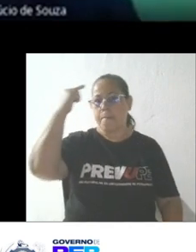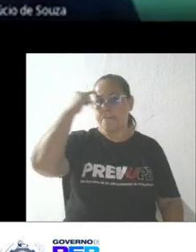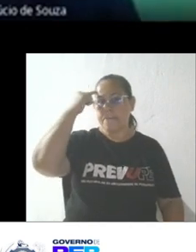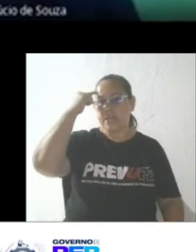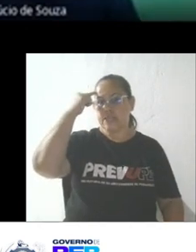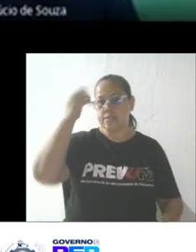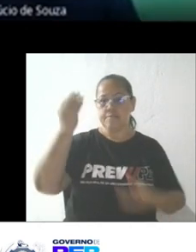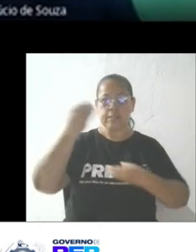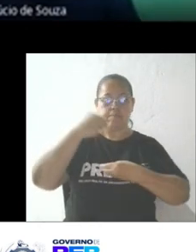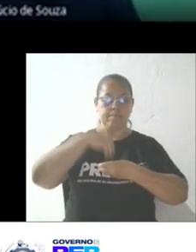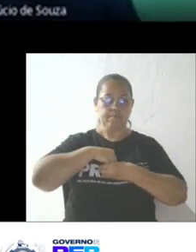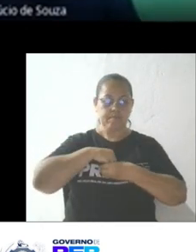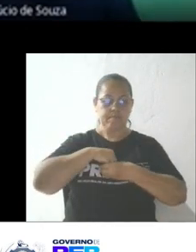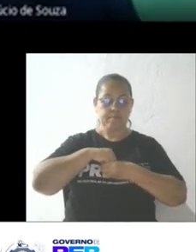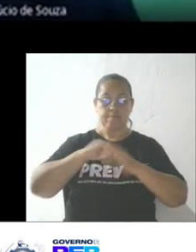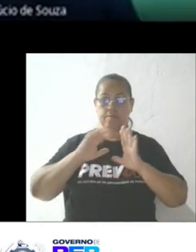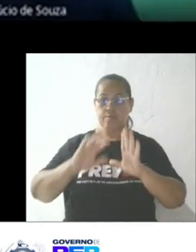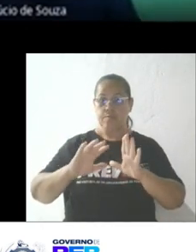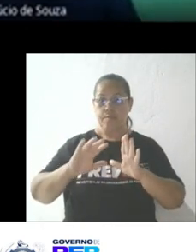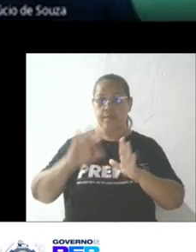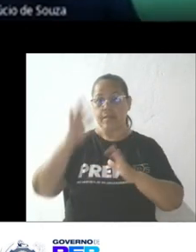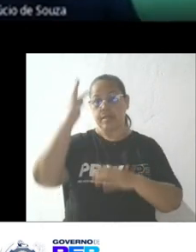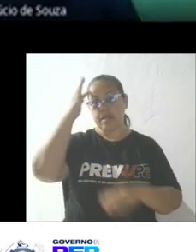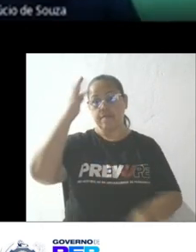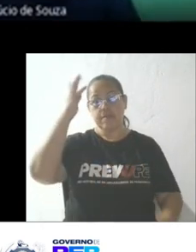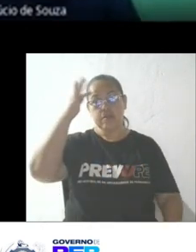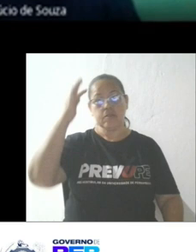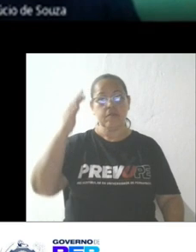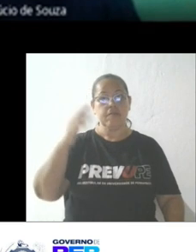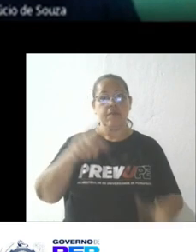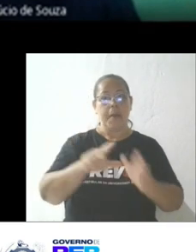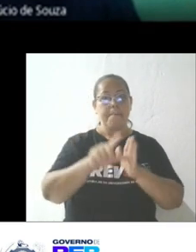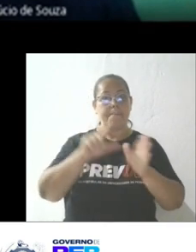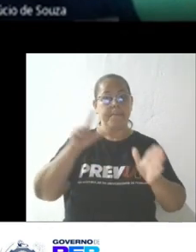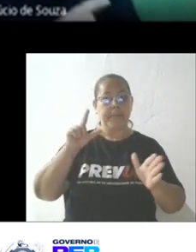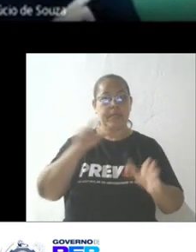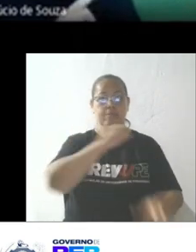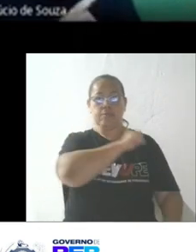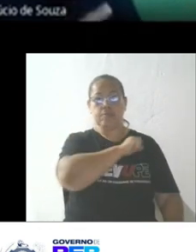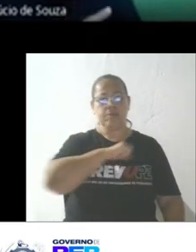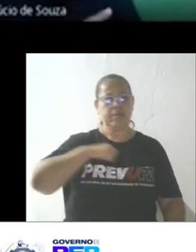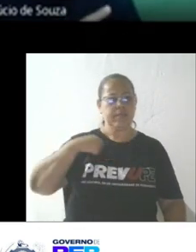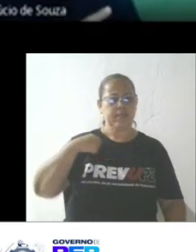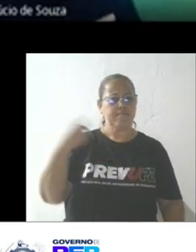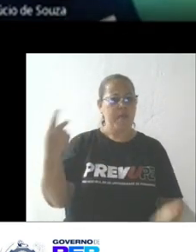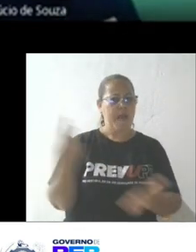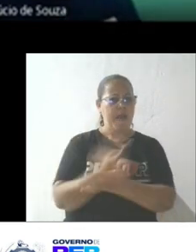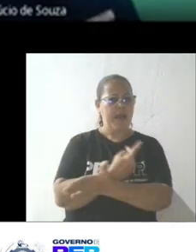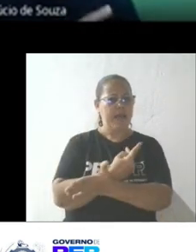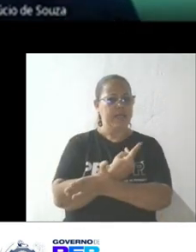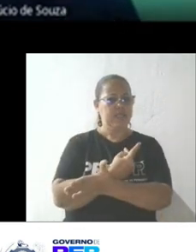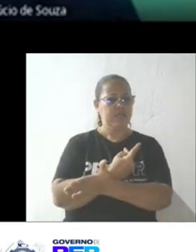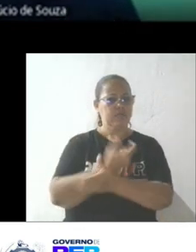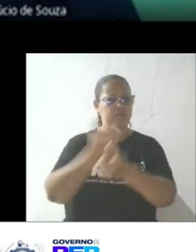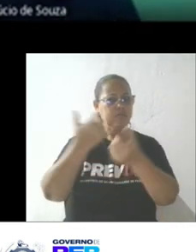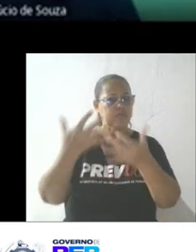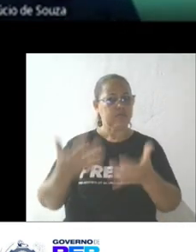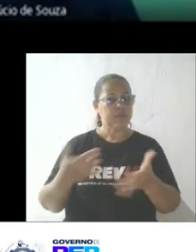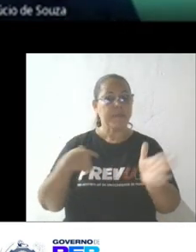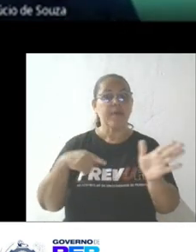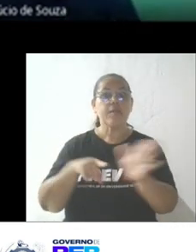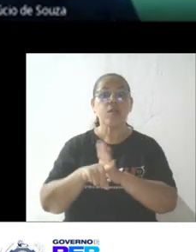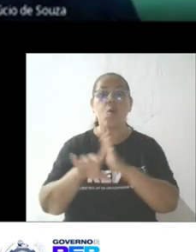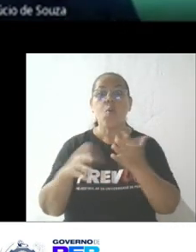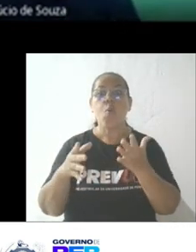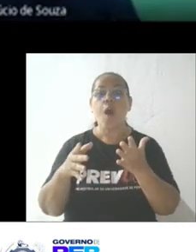a filosofia pré-socrática é incorreto afirmar que incorreto ele está perguntando é errado